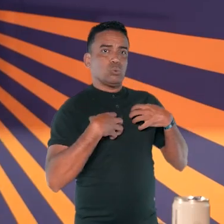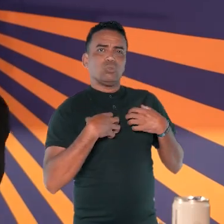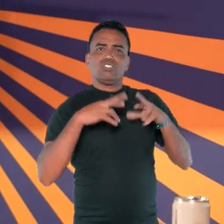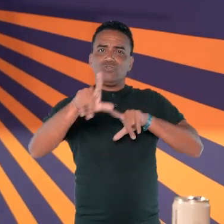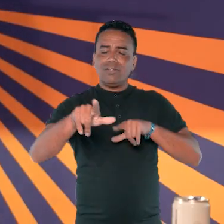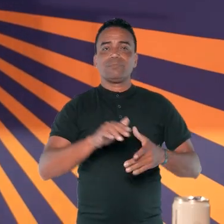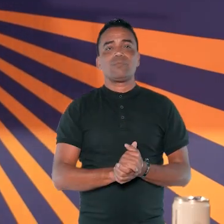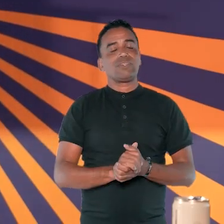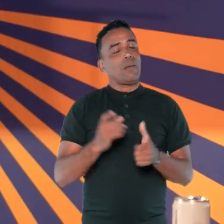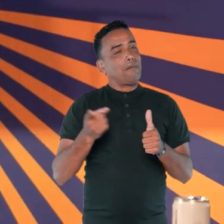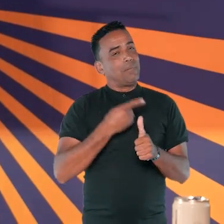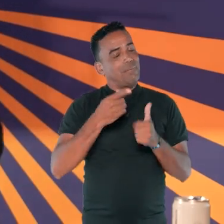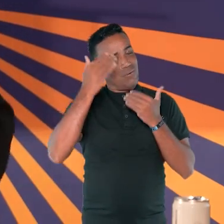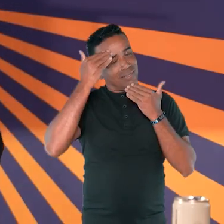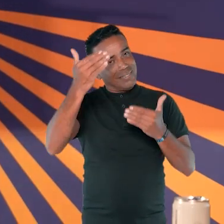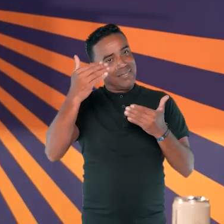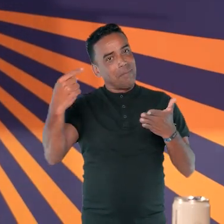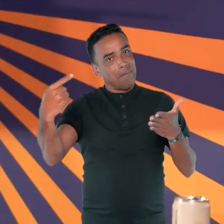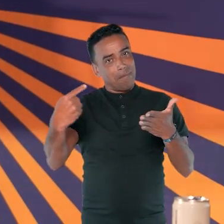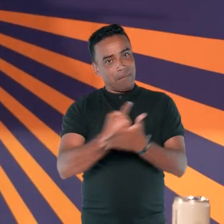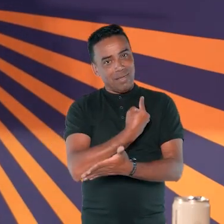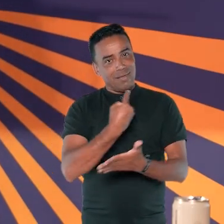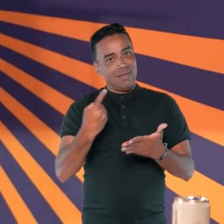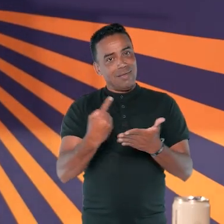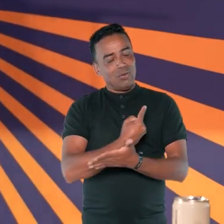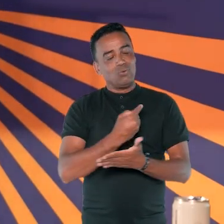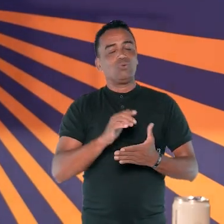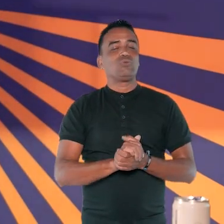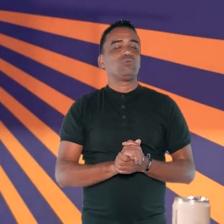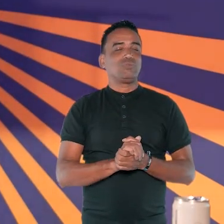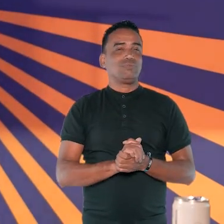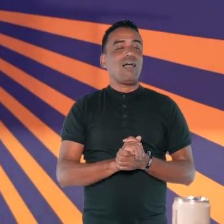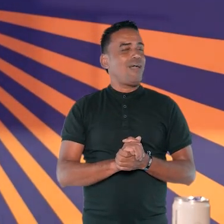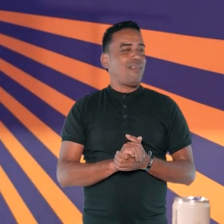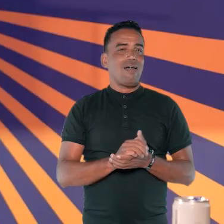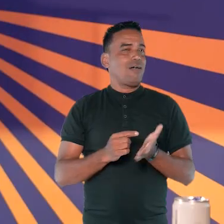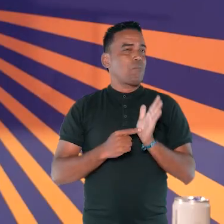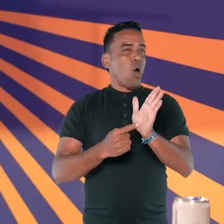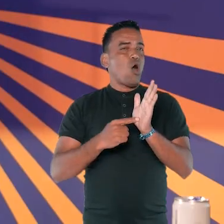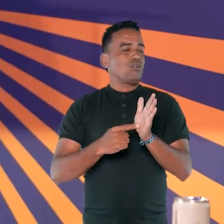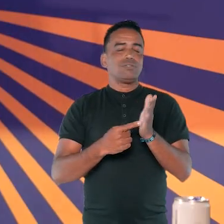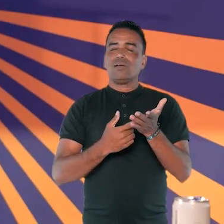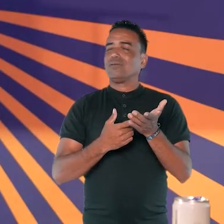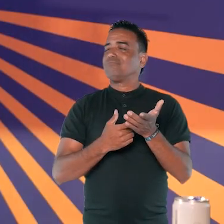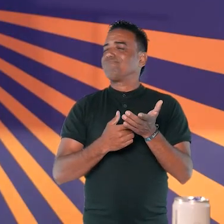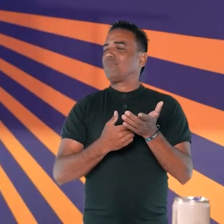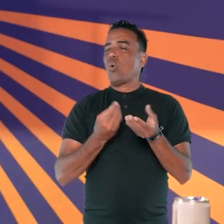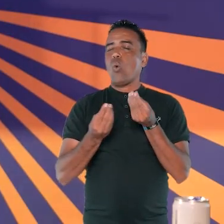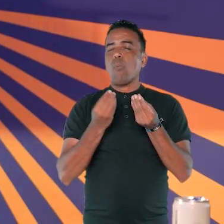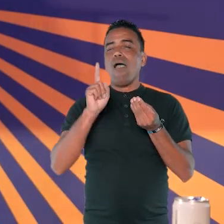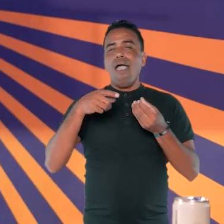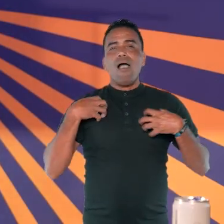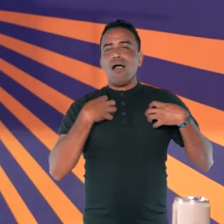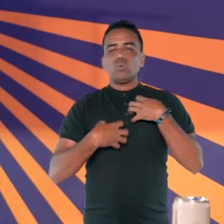Primeiro, agradecer a pergunta, que ela dá o tom exato de uma enorme angústia. Eu